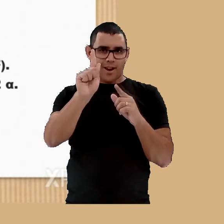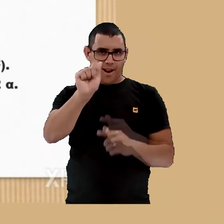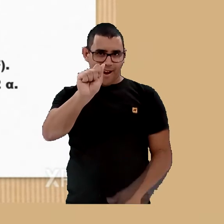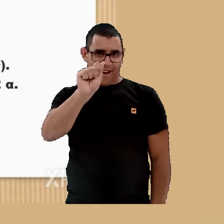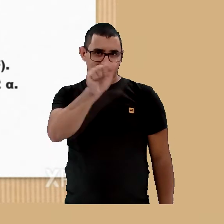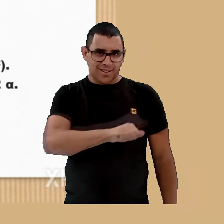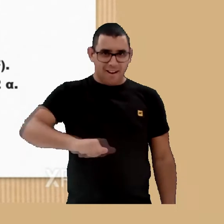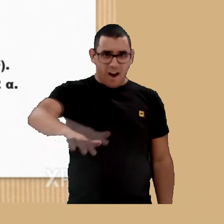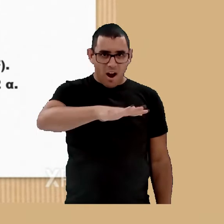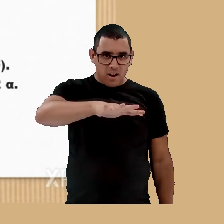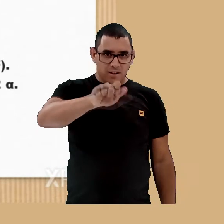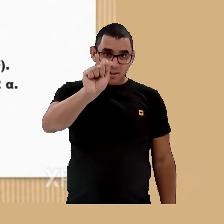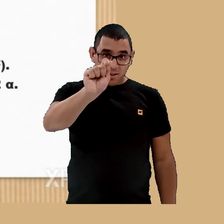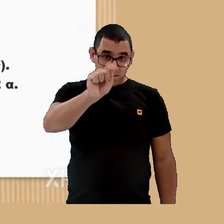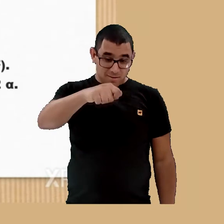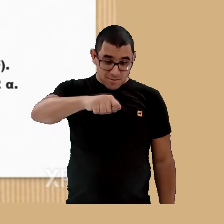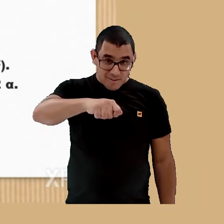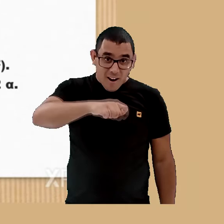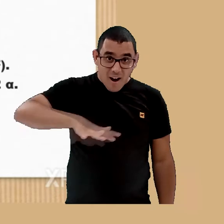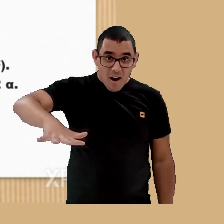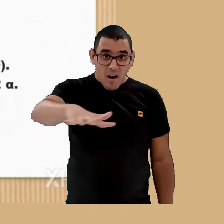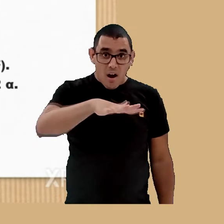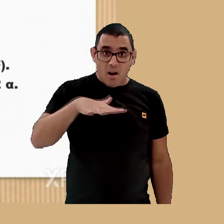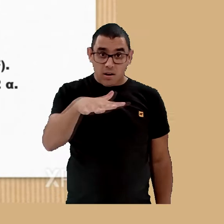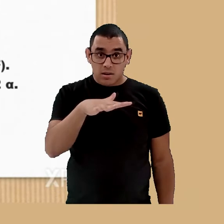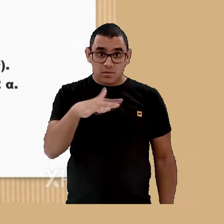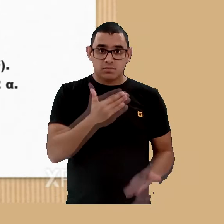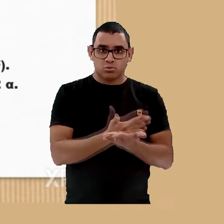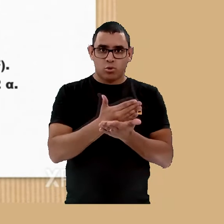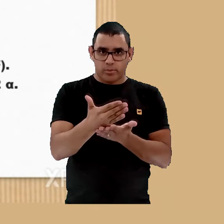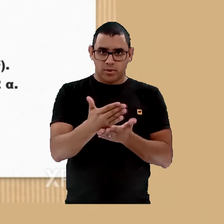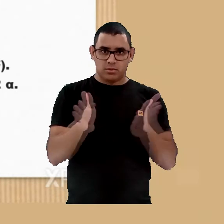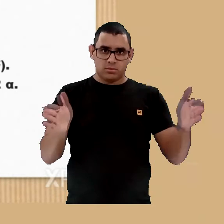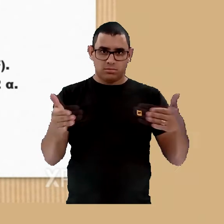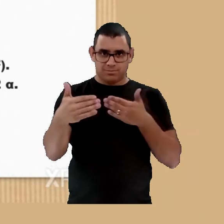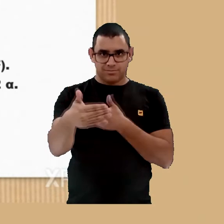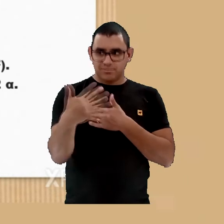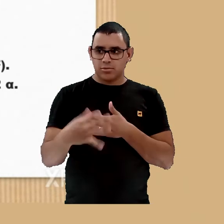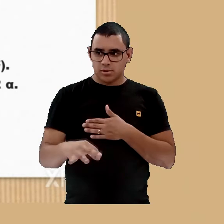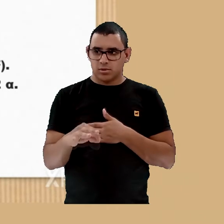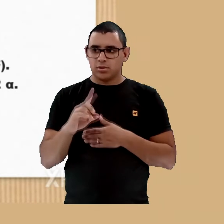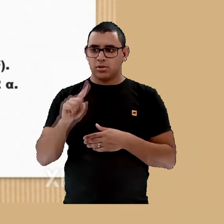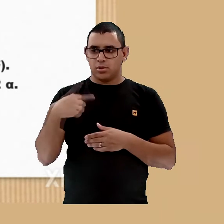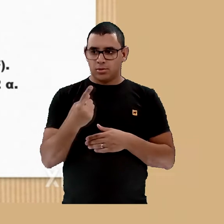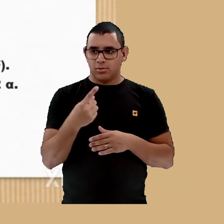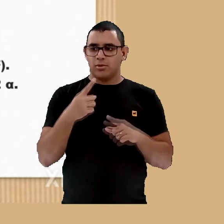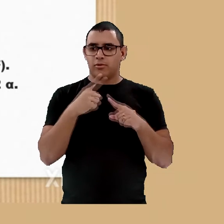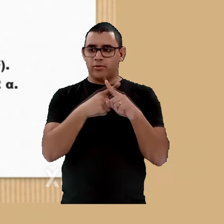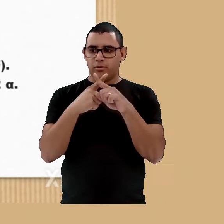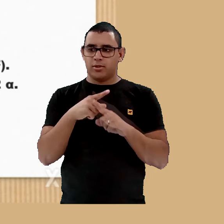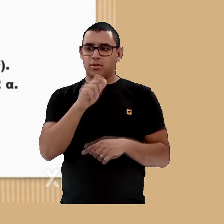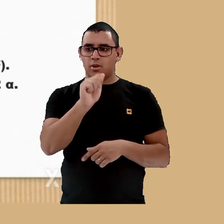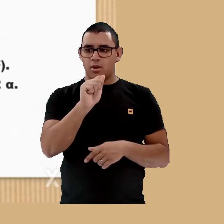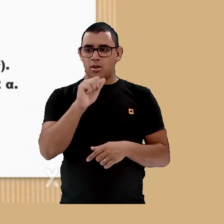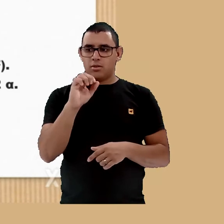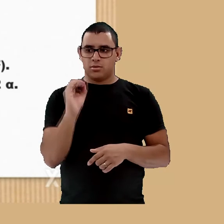ser igual a área inicial multiplicado por 1 mais coeficiente de dilatação